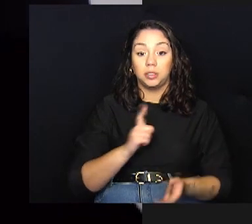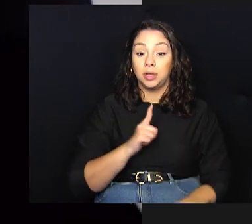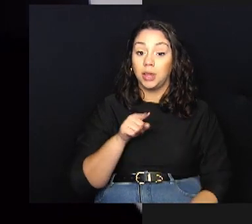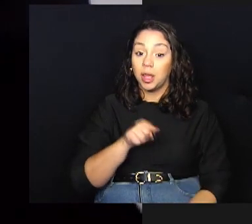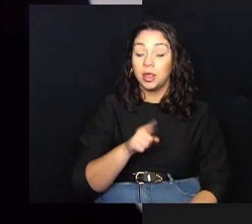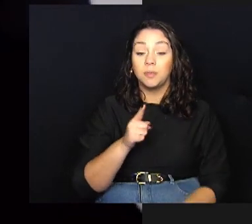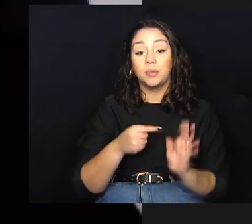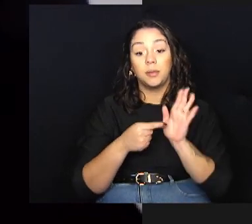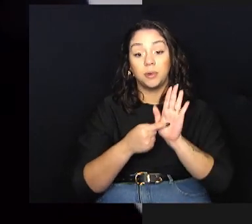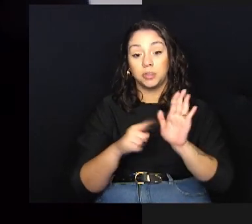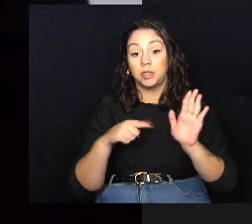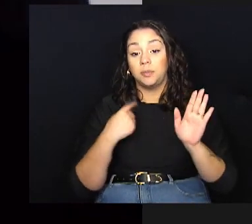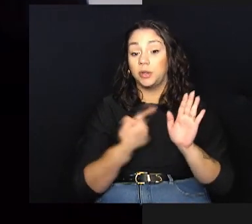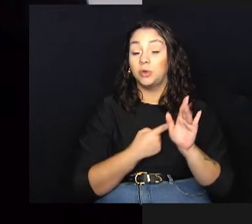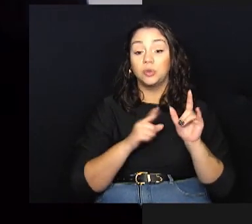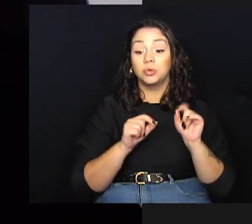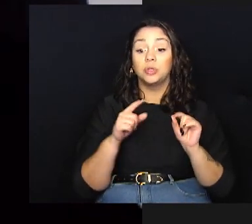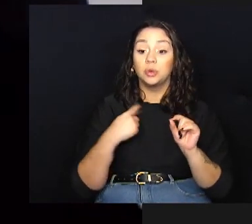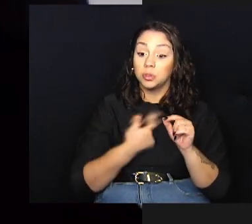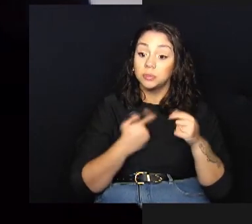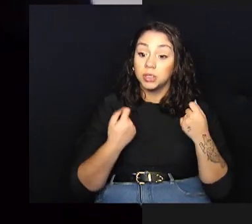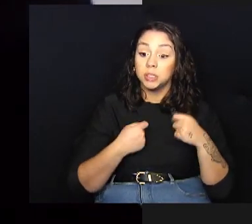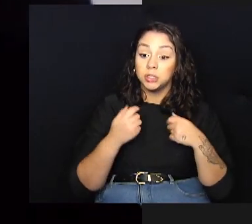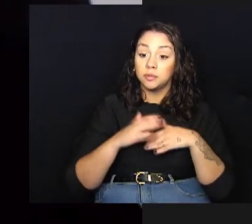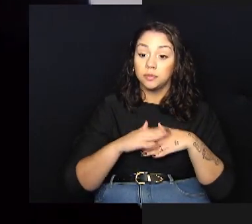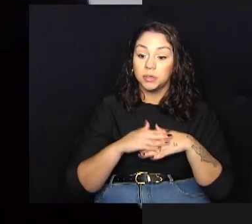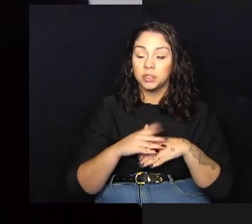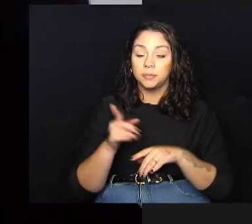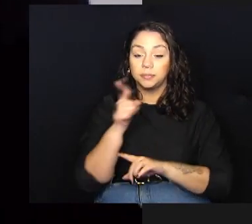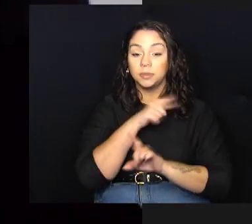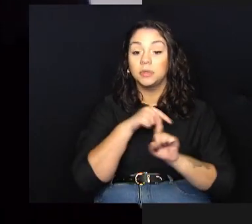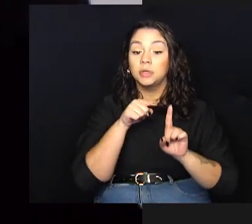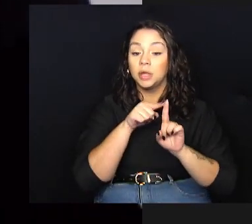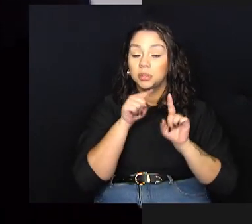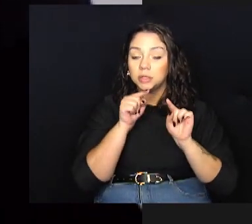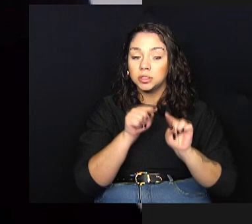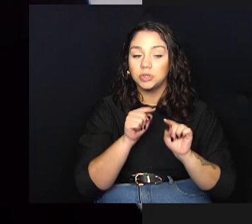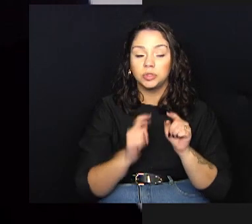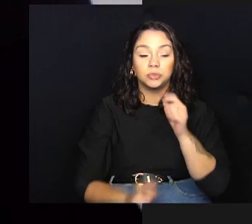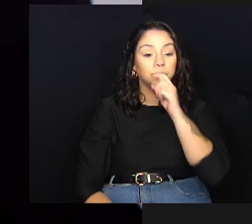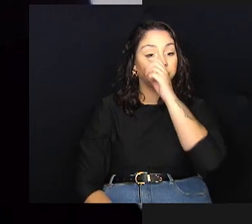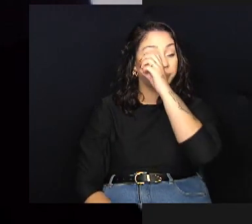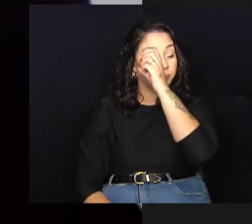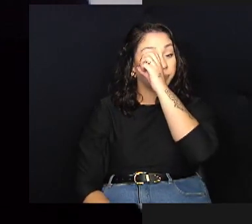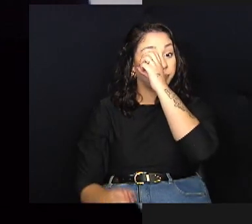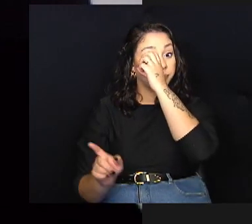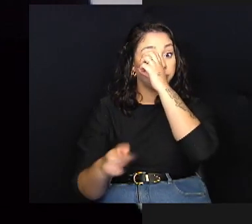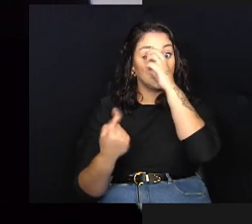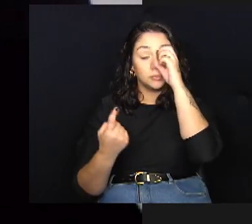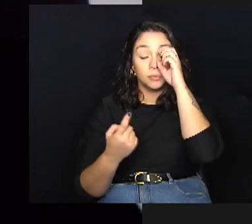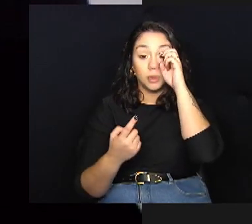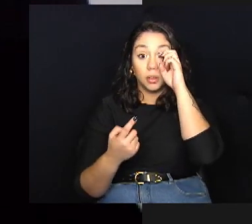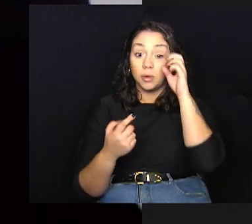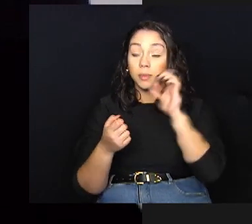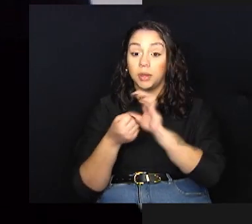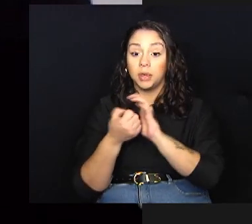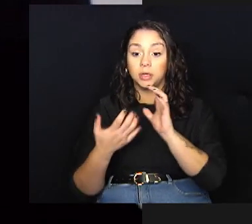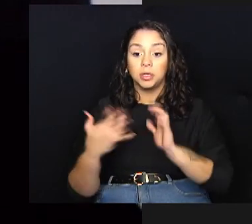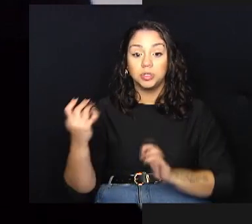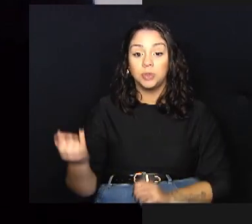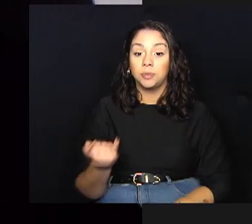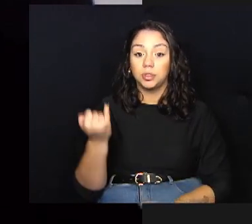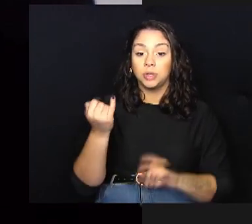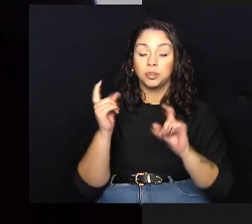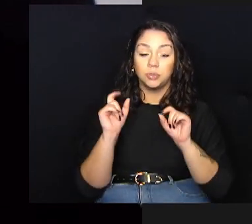gente O que que a gente precisa fazer né nesse sentido é um dos aspectos mais importantes é que esse